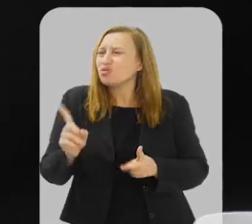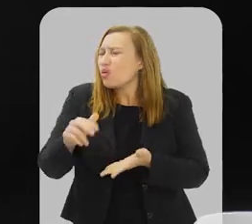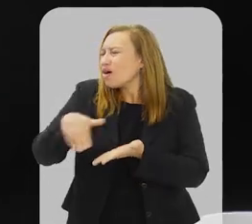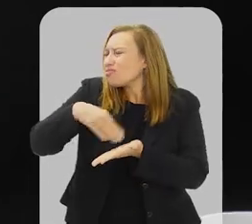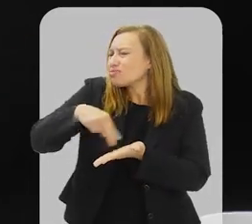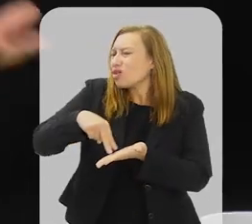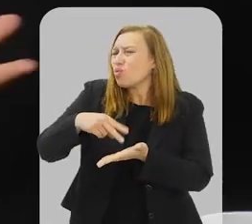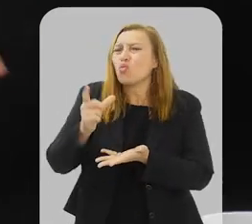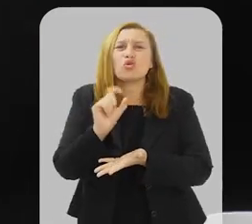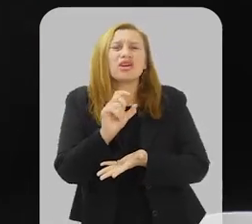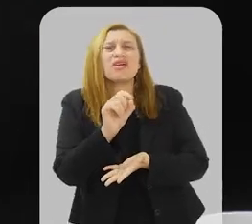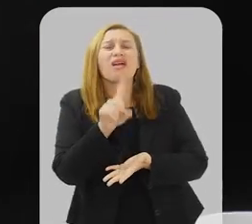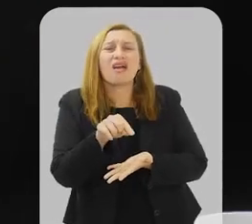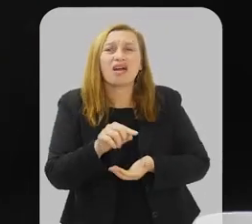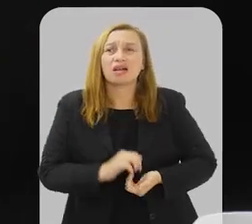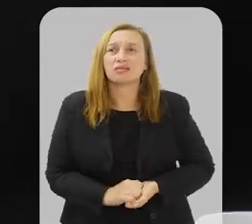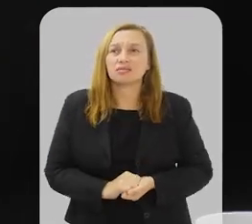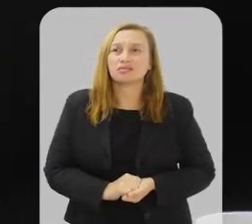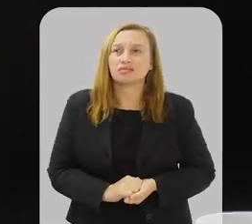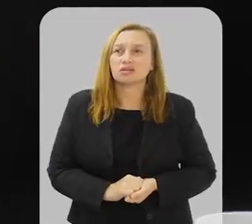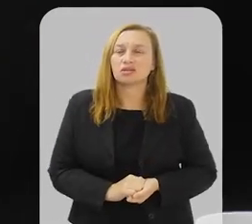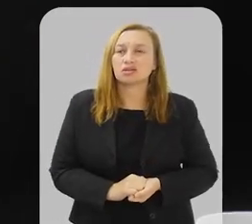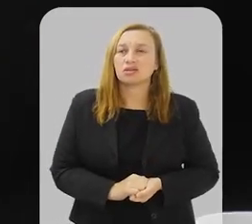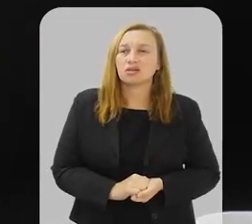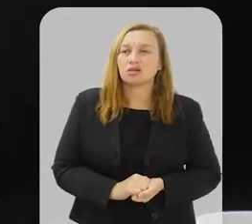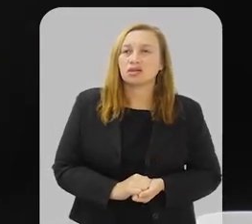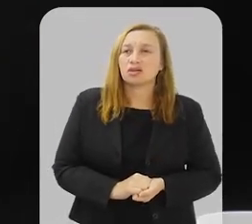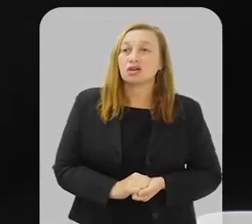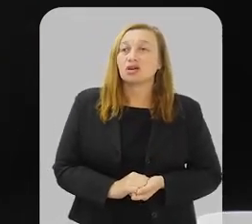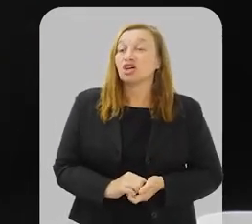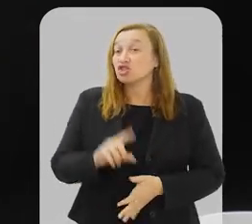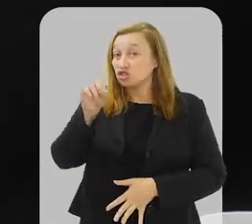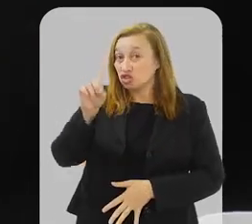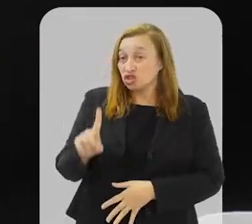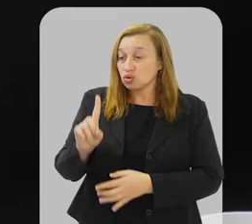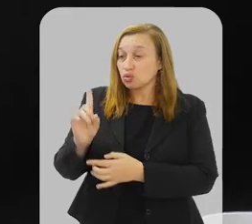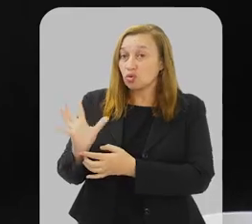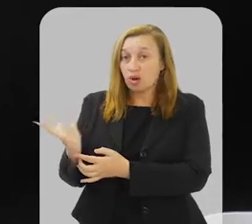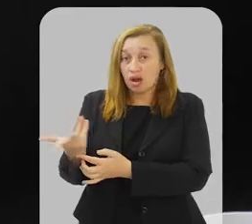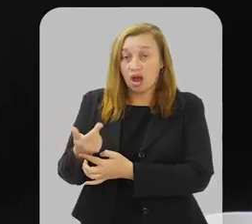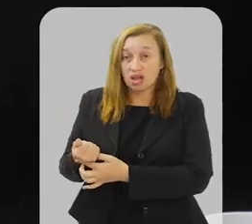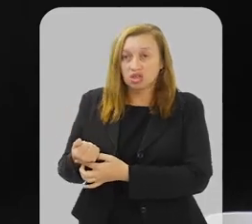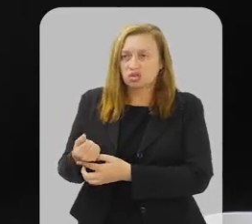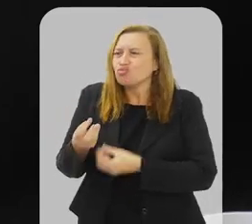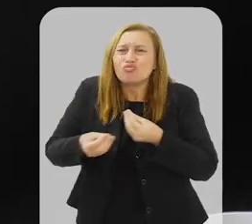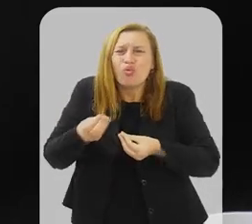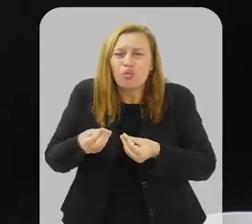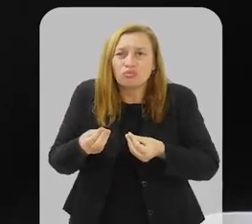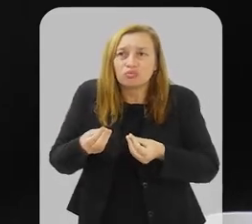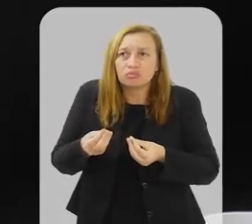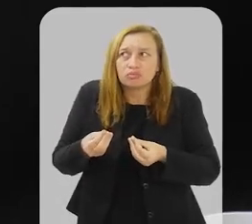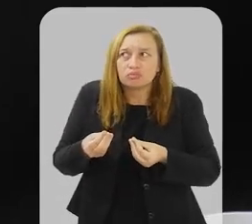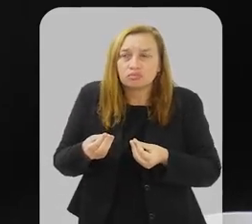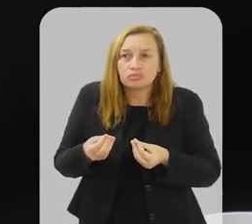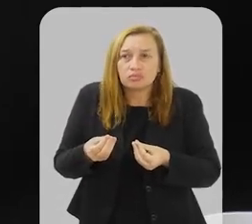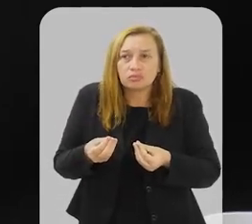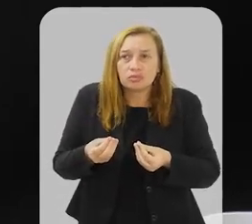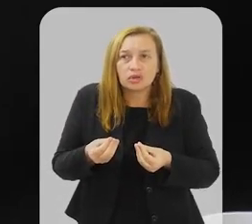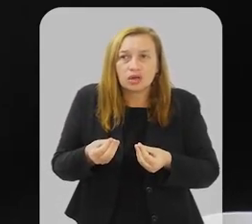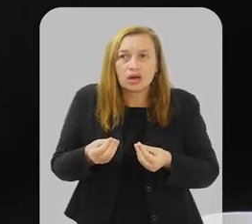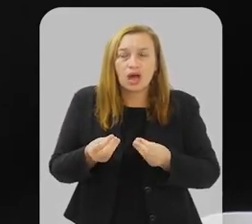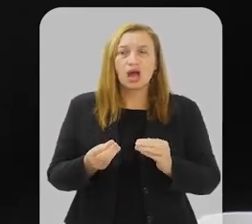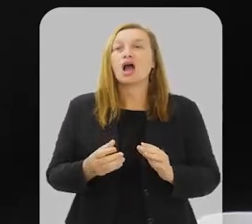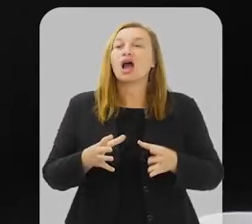pô mas não é cor que que é o é o disse ó põe aí eu me lembro da assessoria de imprensa põe aí que ele é diretor artístico falei como você diretor artístico e a partir desse